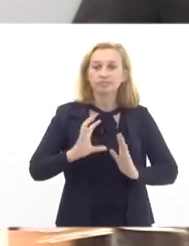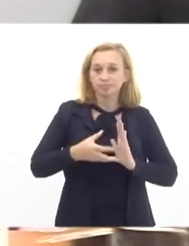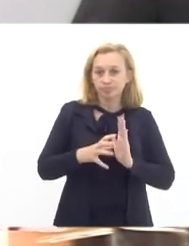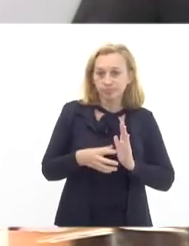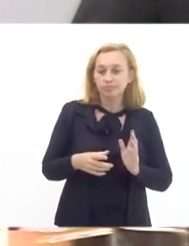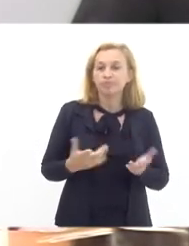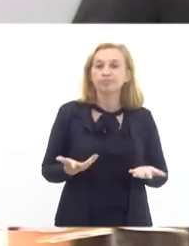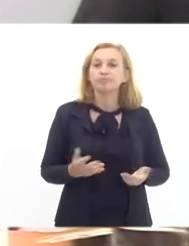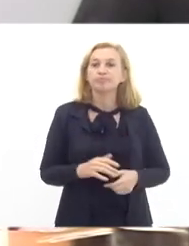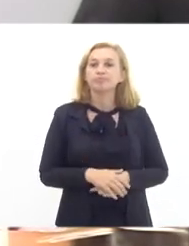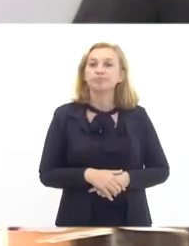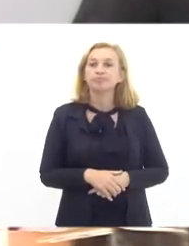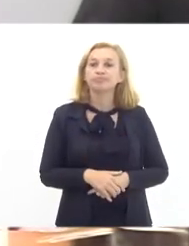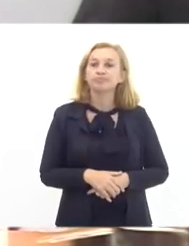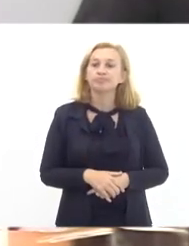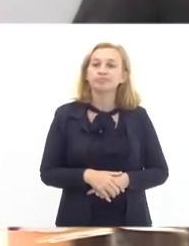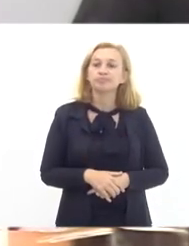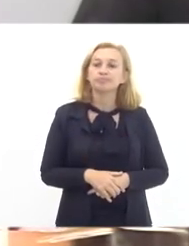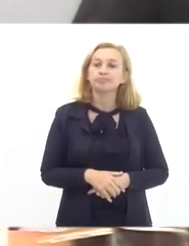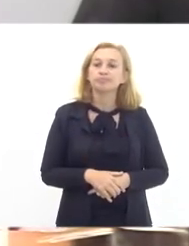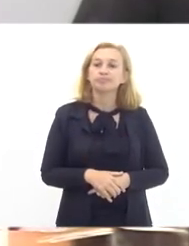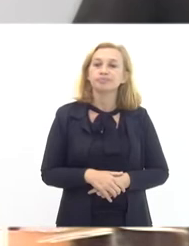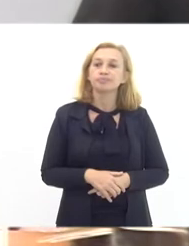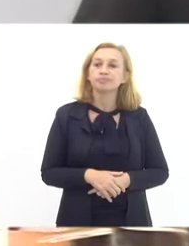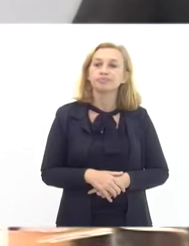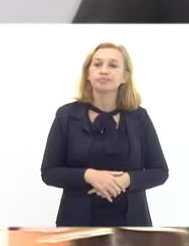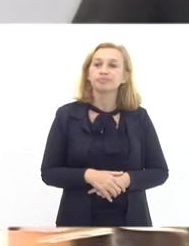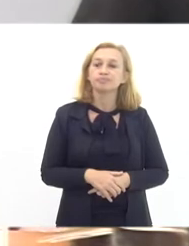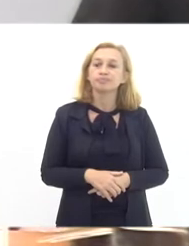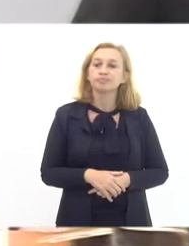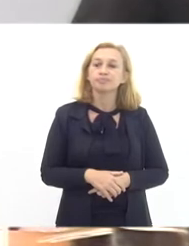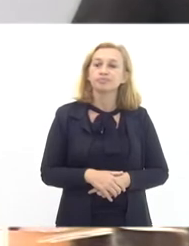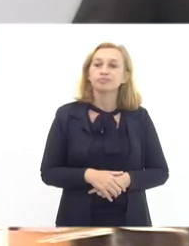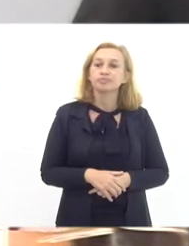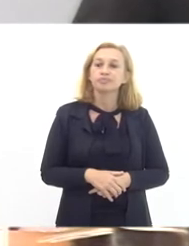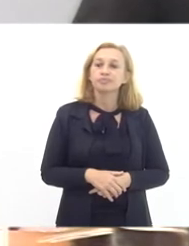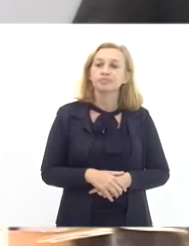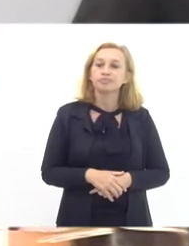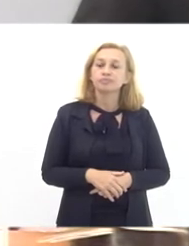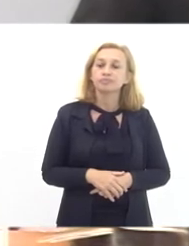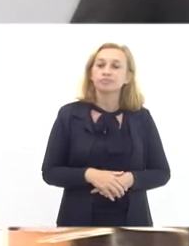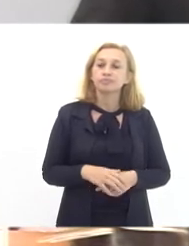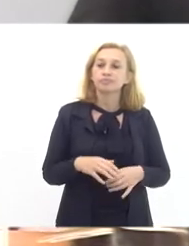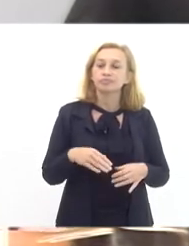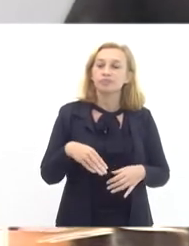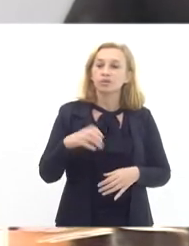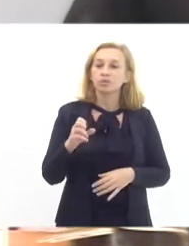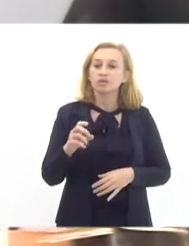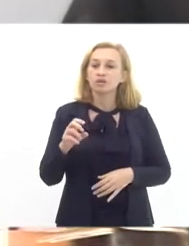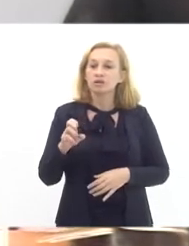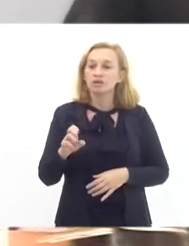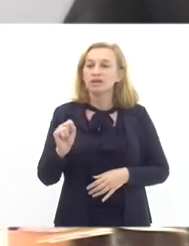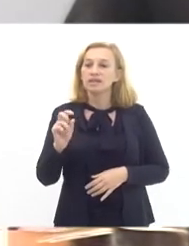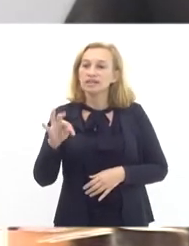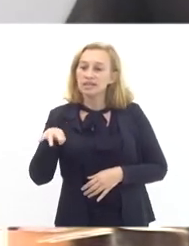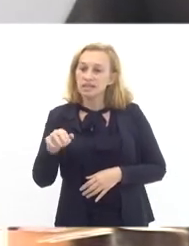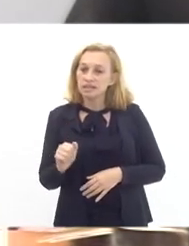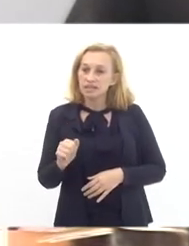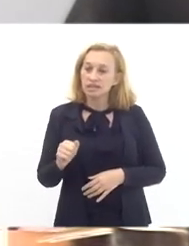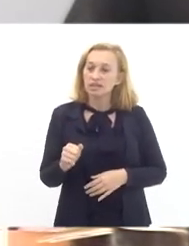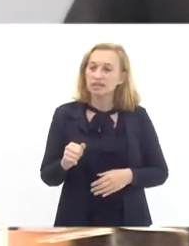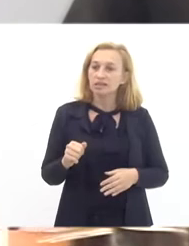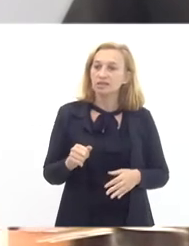né? E aí a nossa querida musicista, Mauro Rui, Coronel